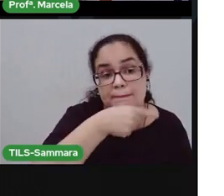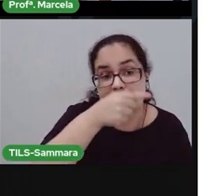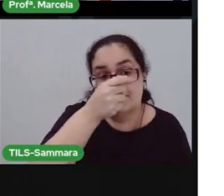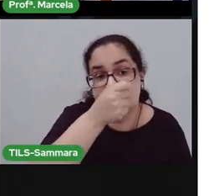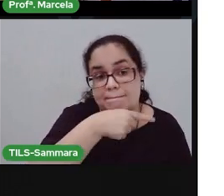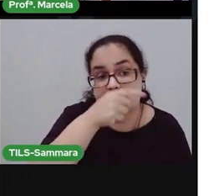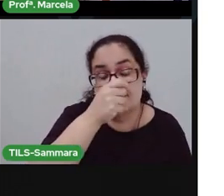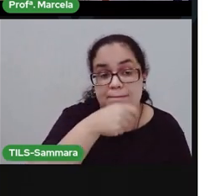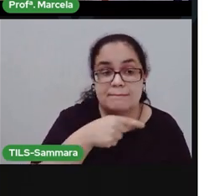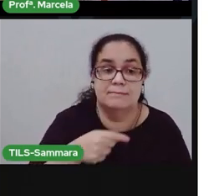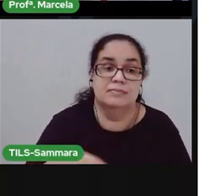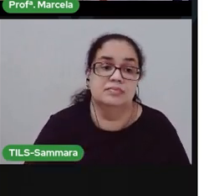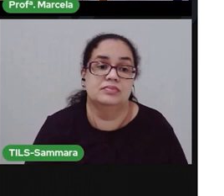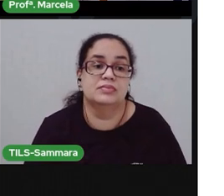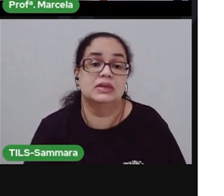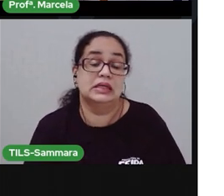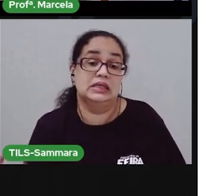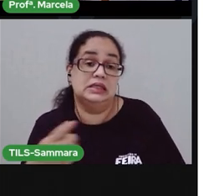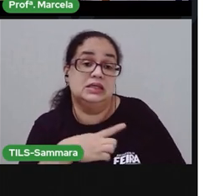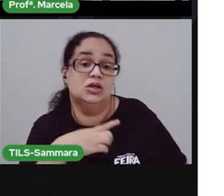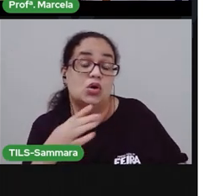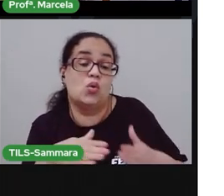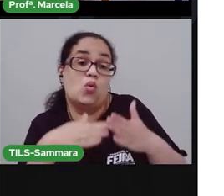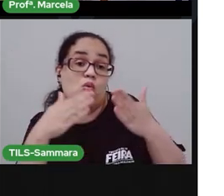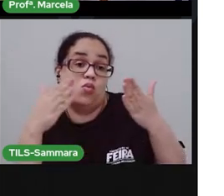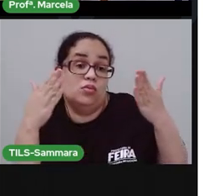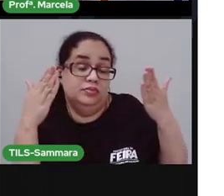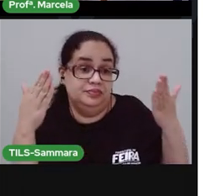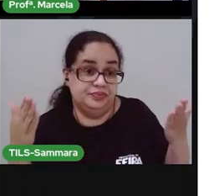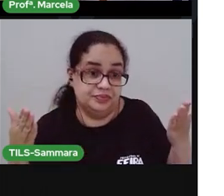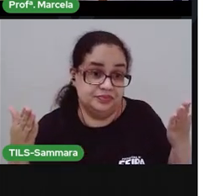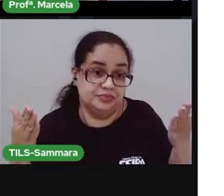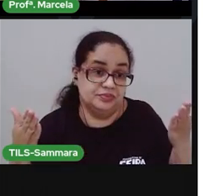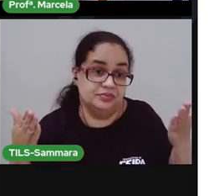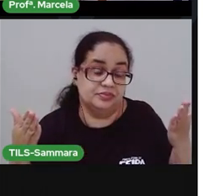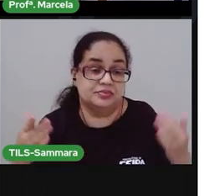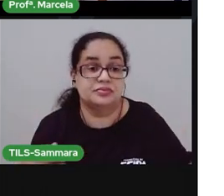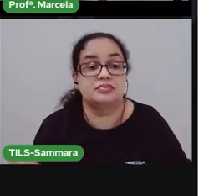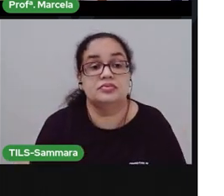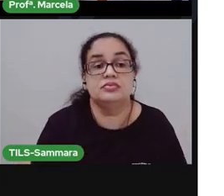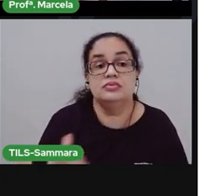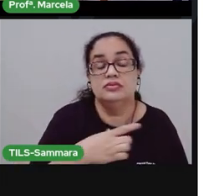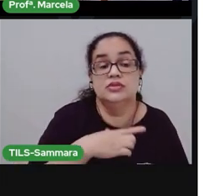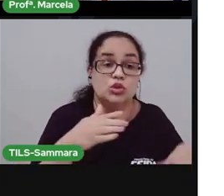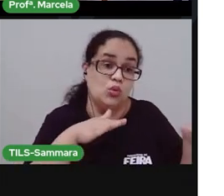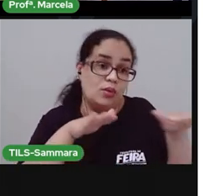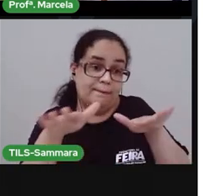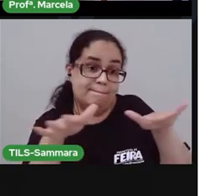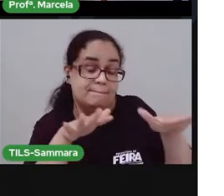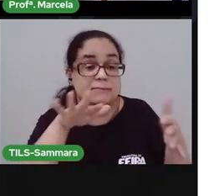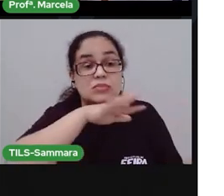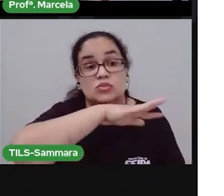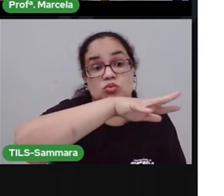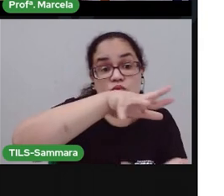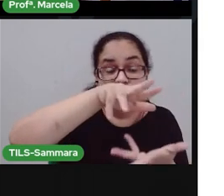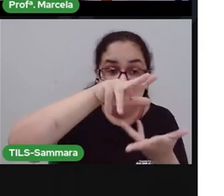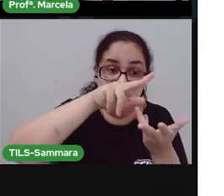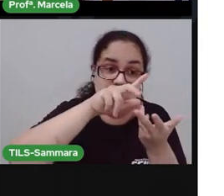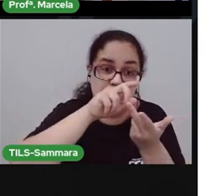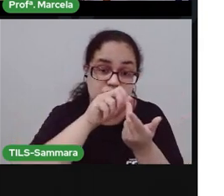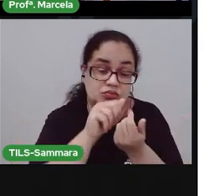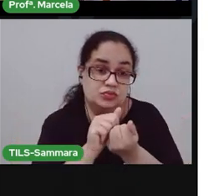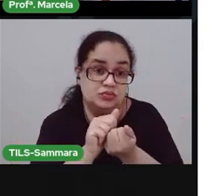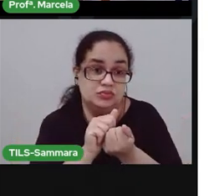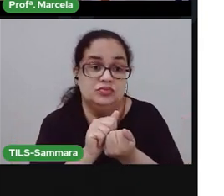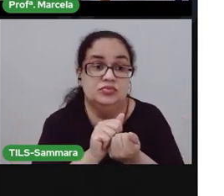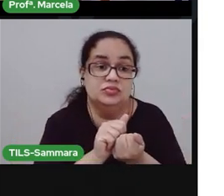Nas instruções. Então, para se movimentar nesse mundo, né, para ter